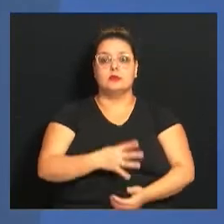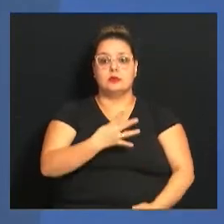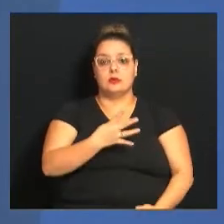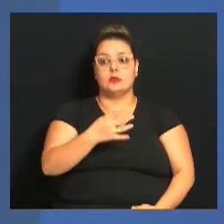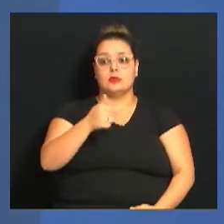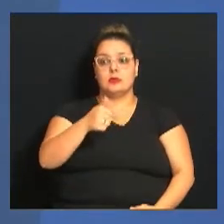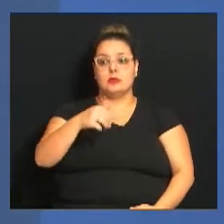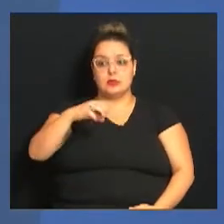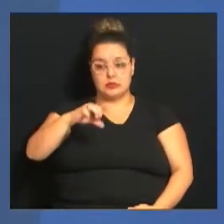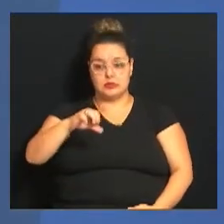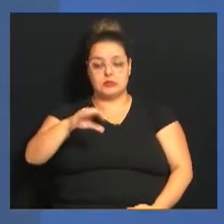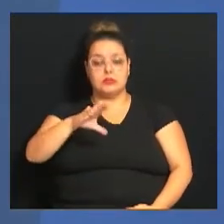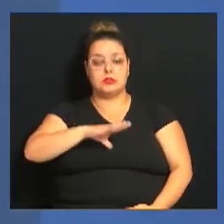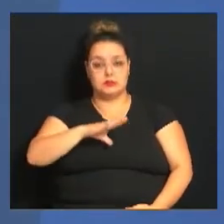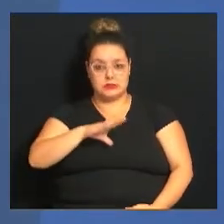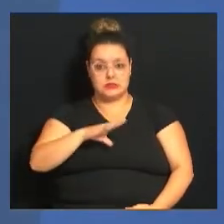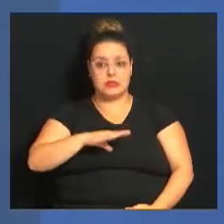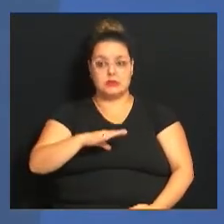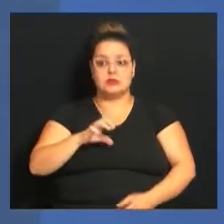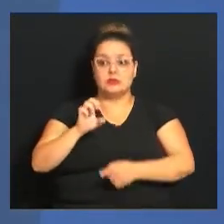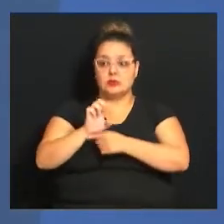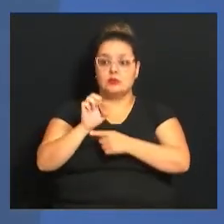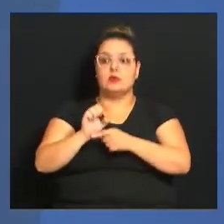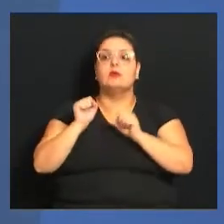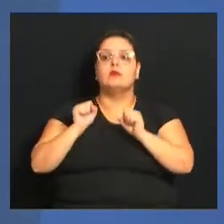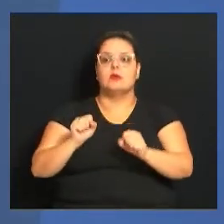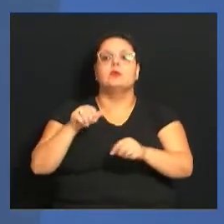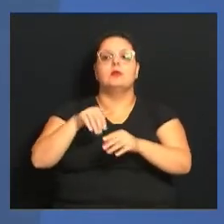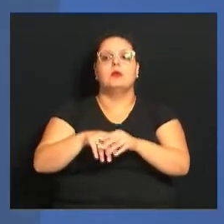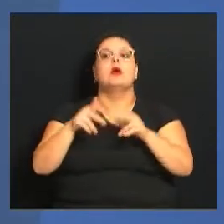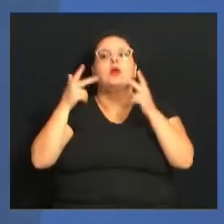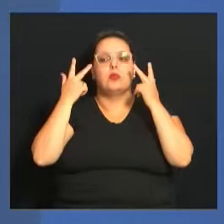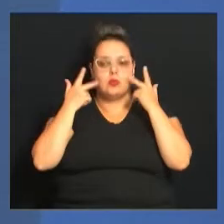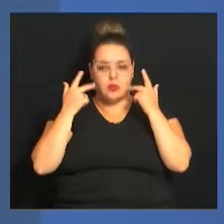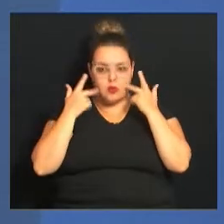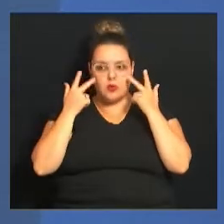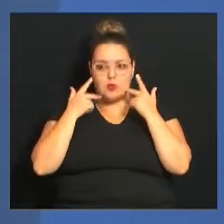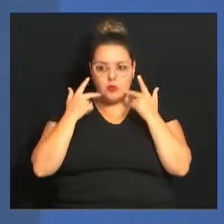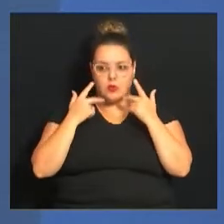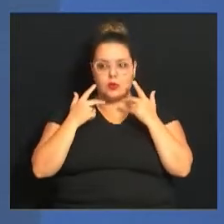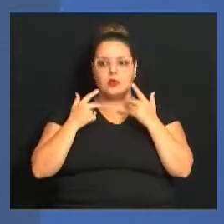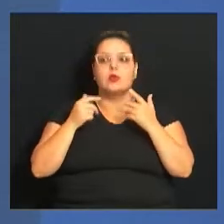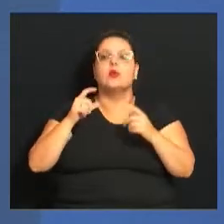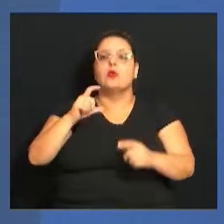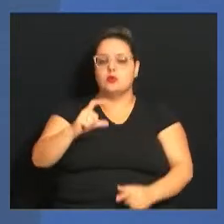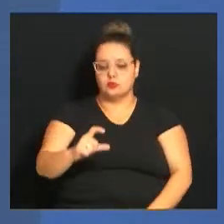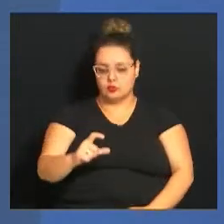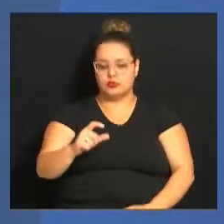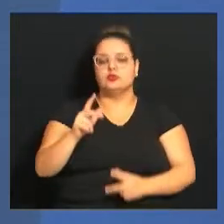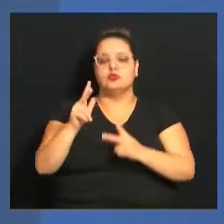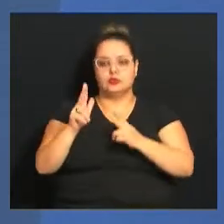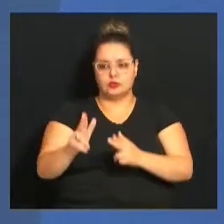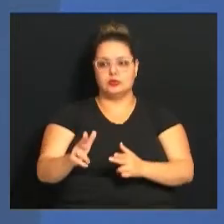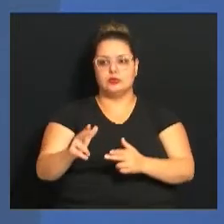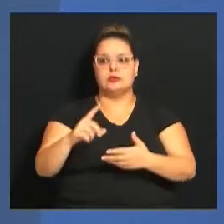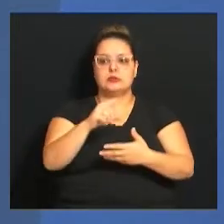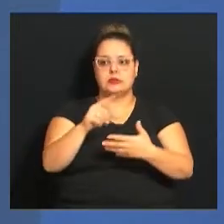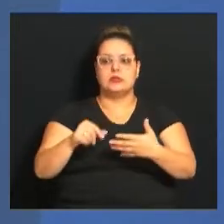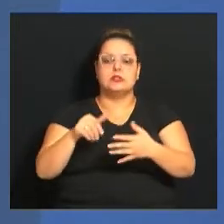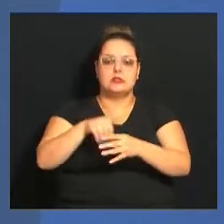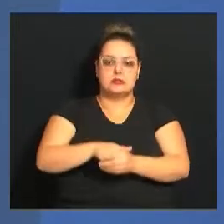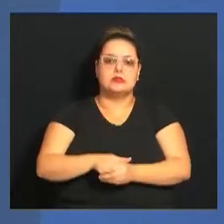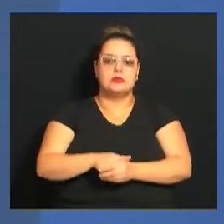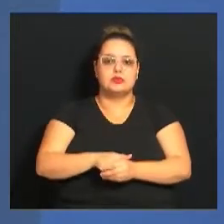479 cidades do estado, vão poder votar normalmente com o mesmo título nessas eleições de